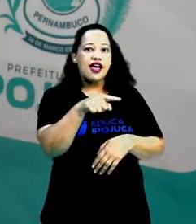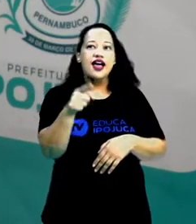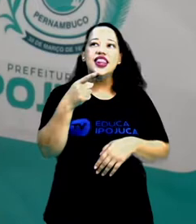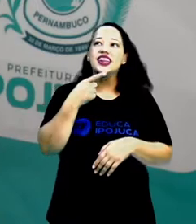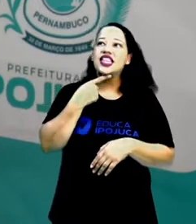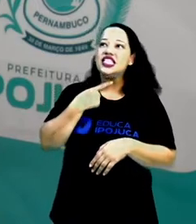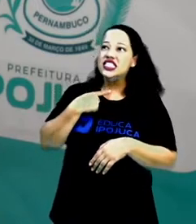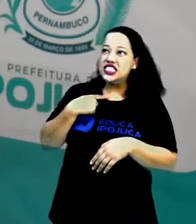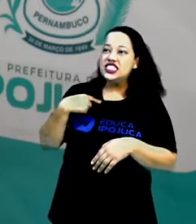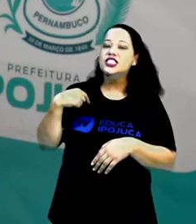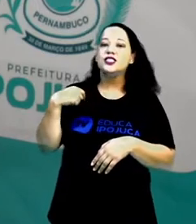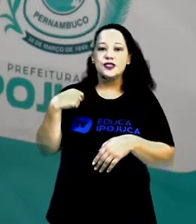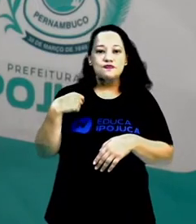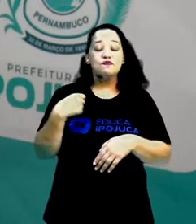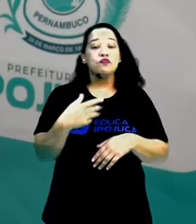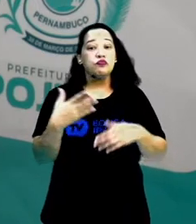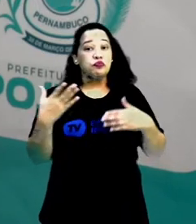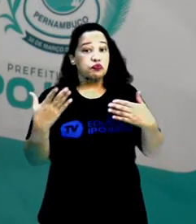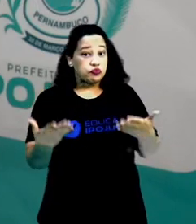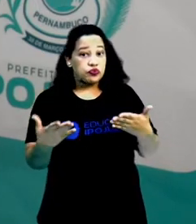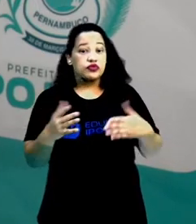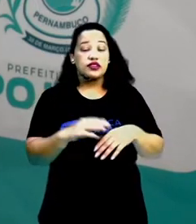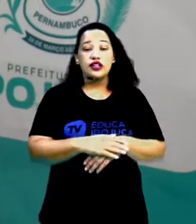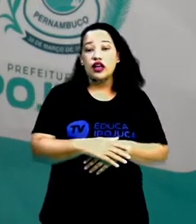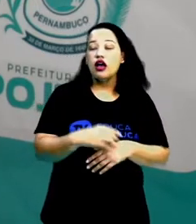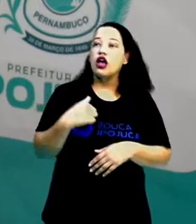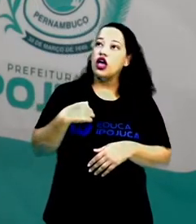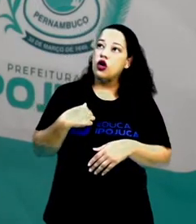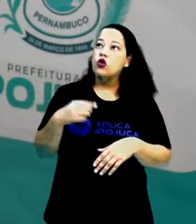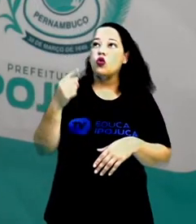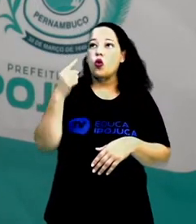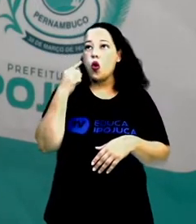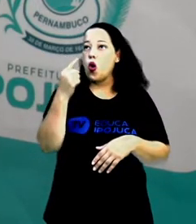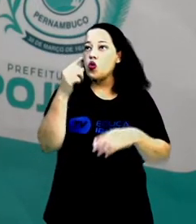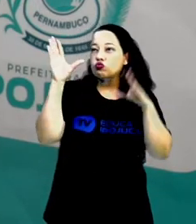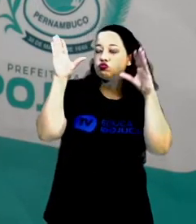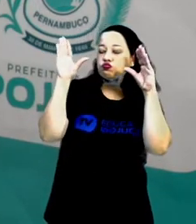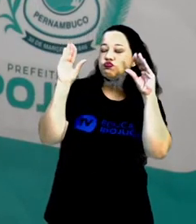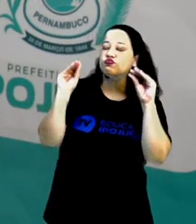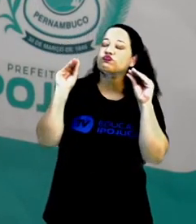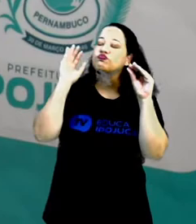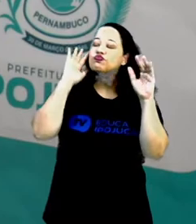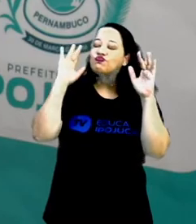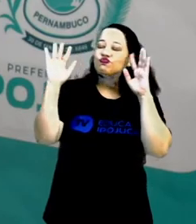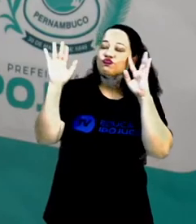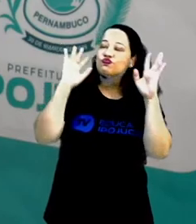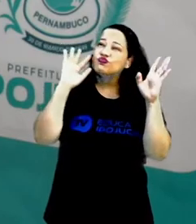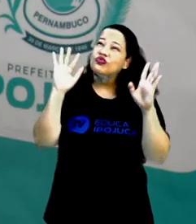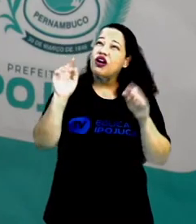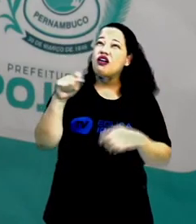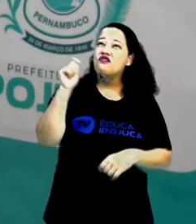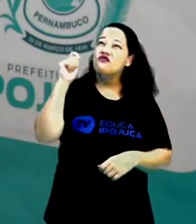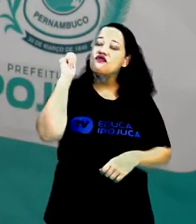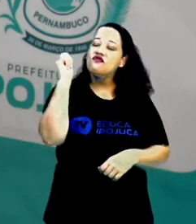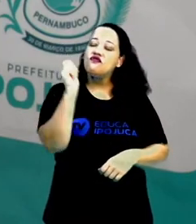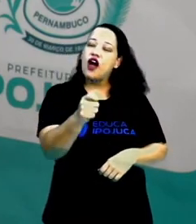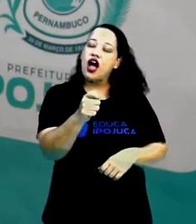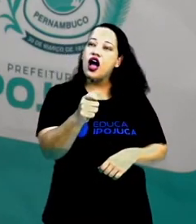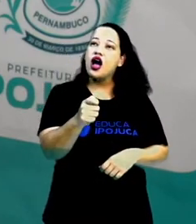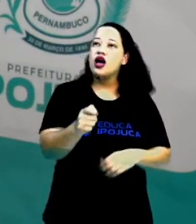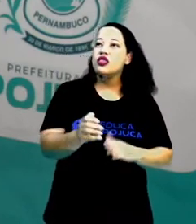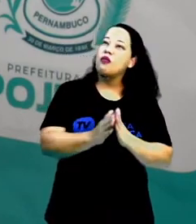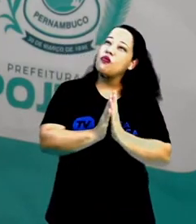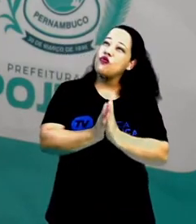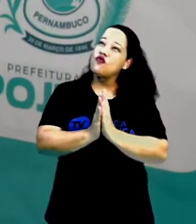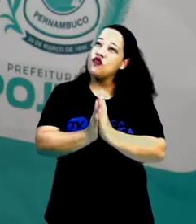desejos. Então, Clara fechou bem os seus olhinhos e pensou: fada, realize